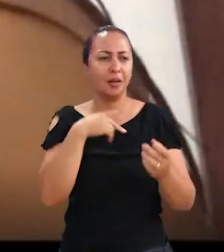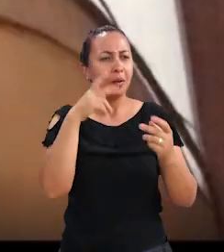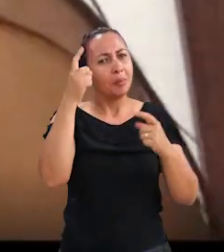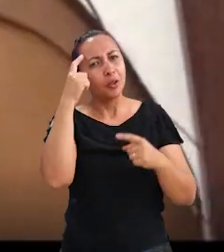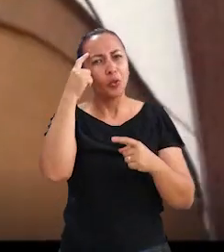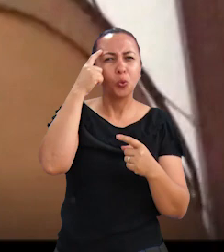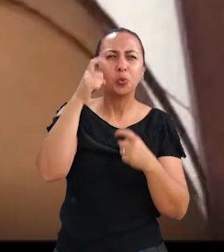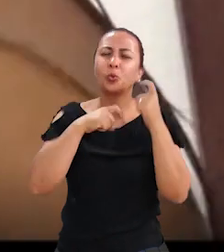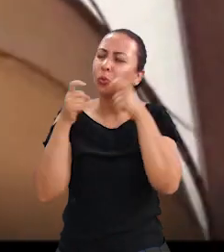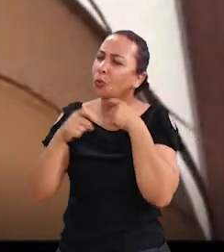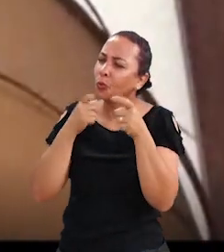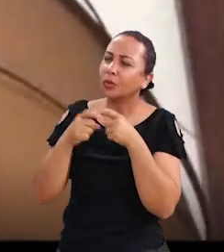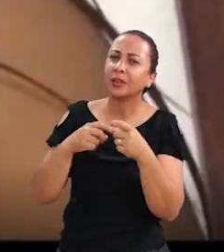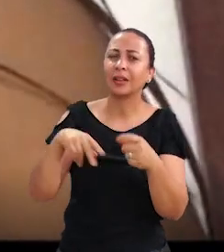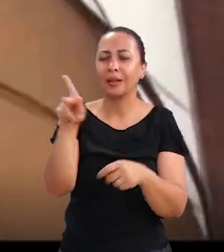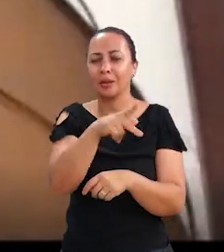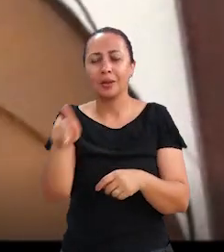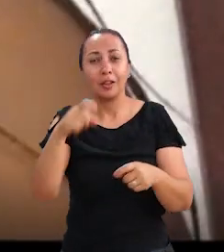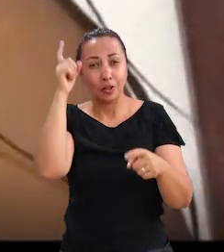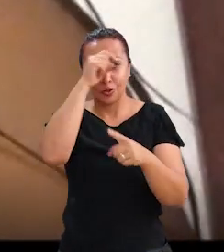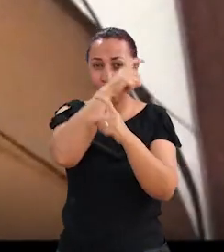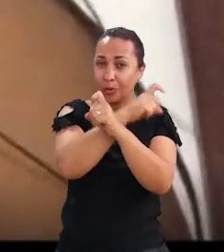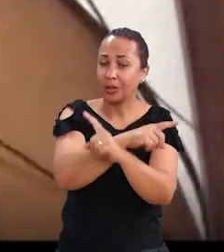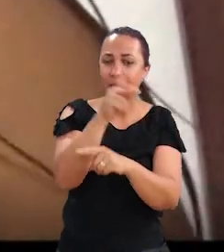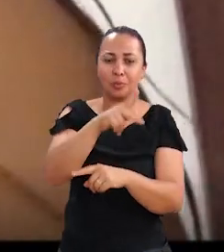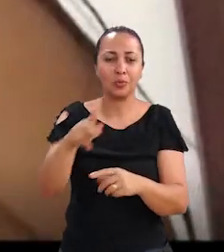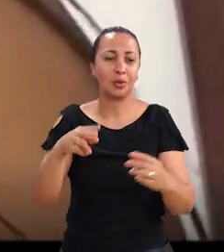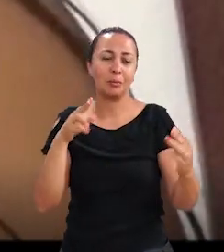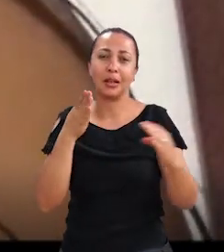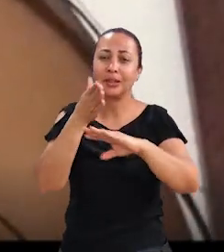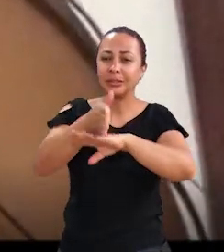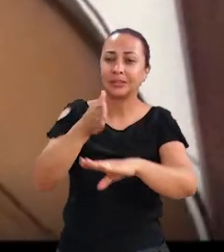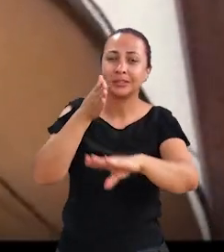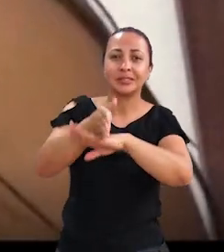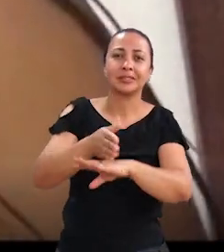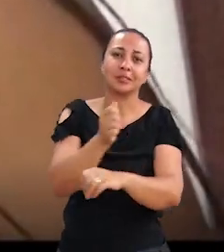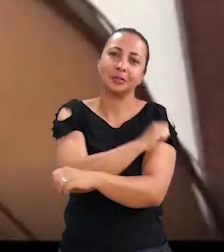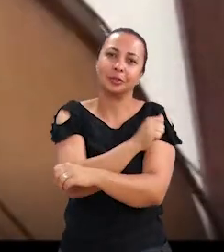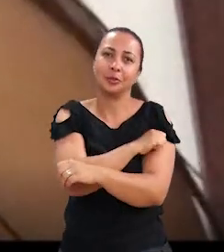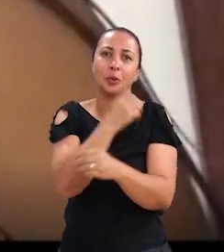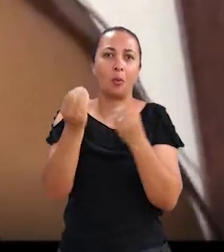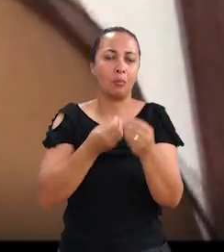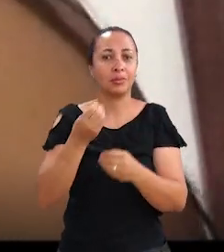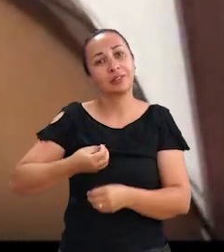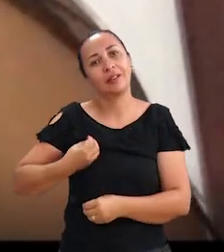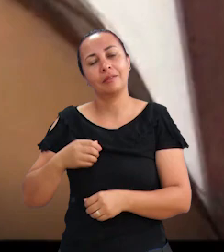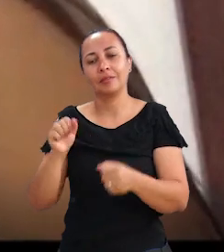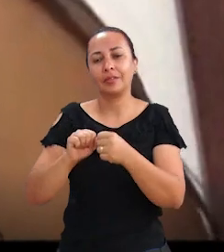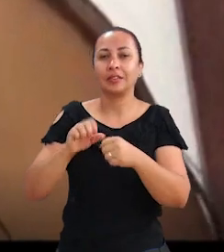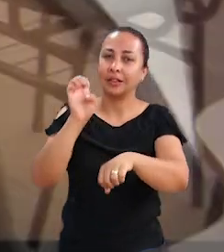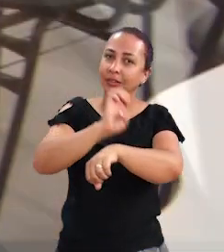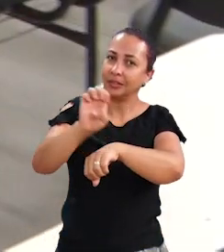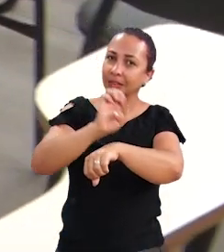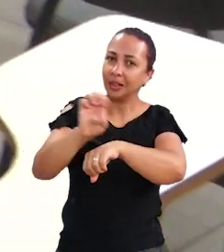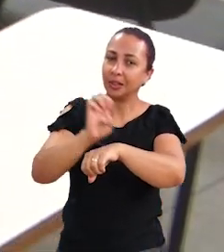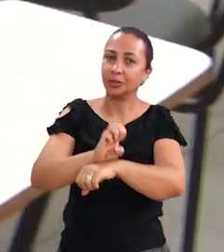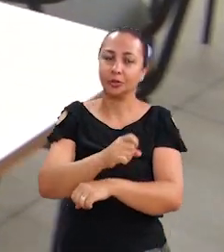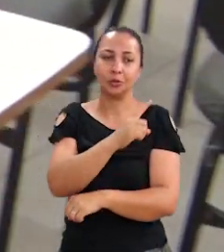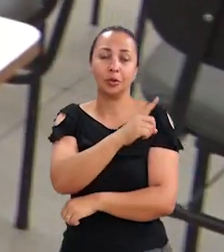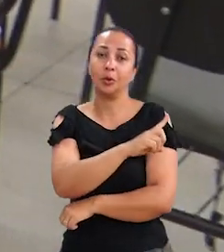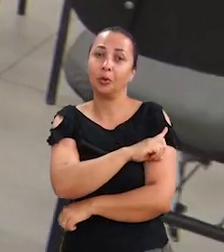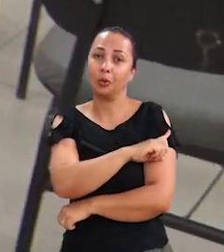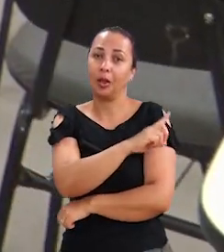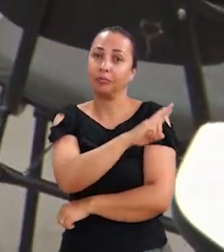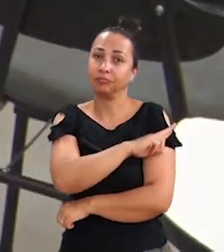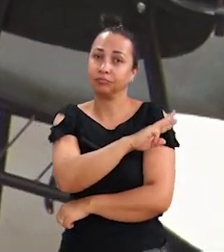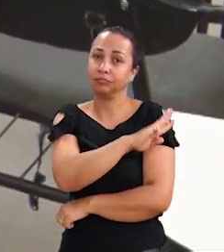dilemas que os professores estavam enfrentando, as dificuldades para poder acessar os alunos, como eu estava fazendo estágio no ensino